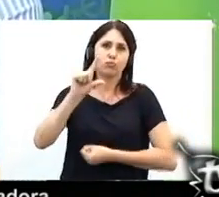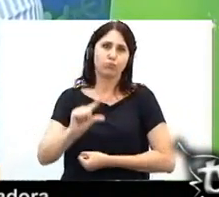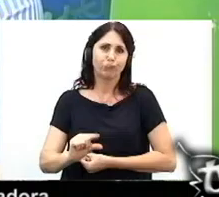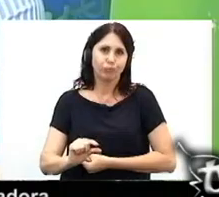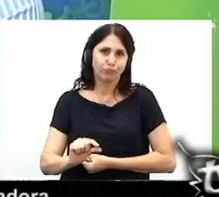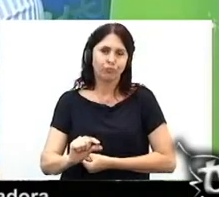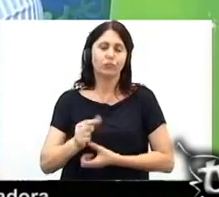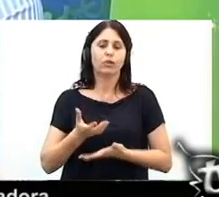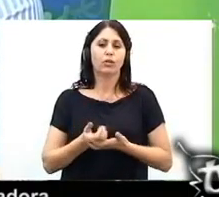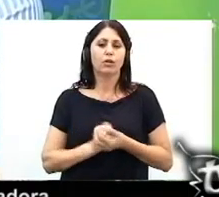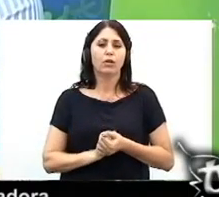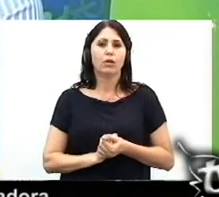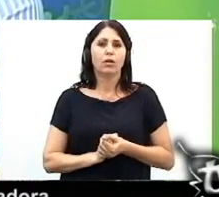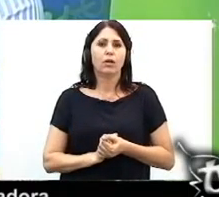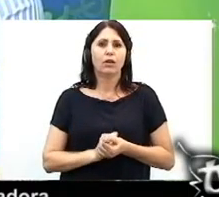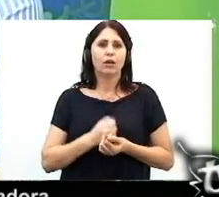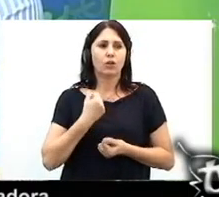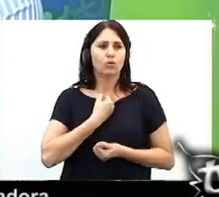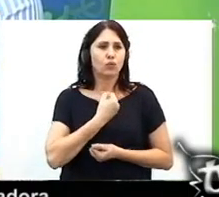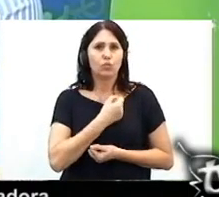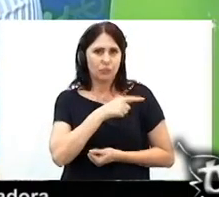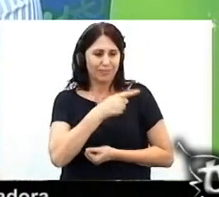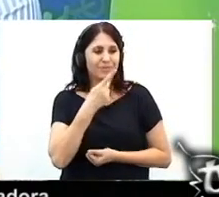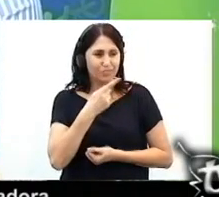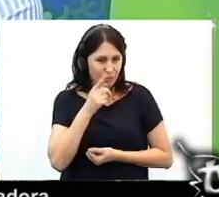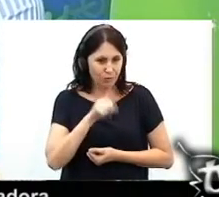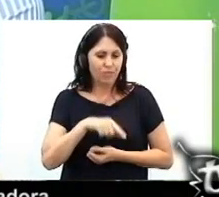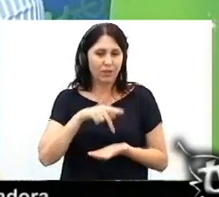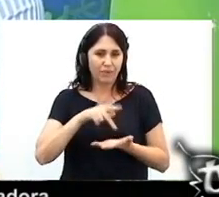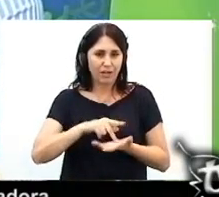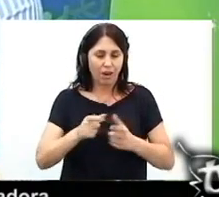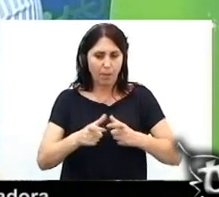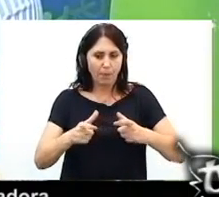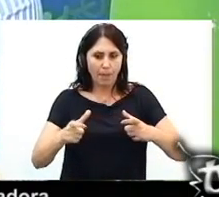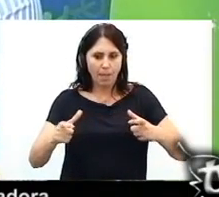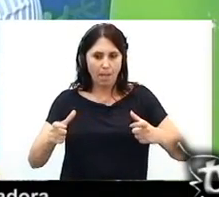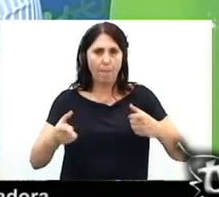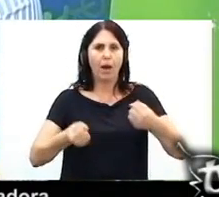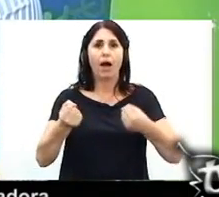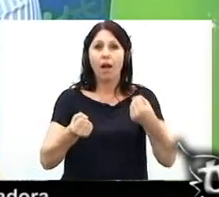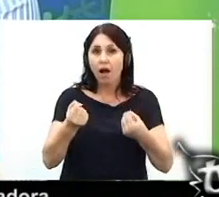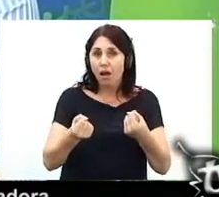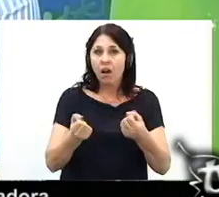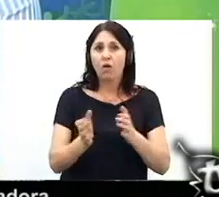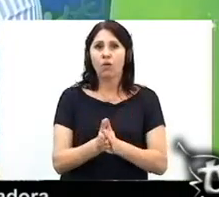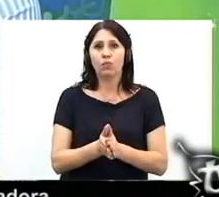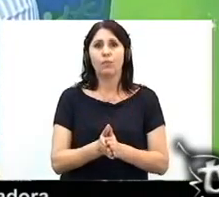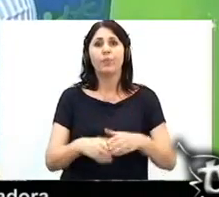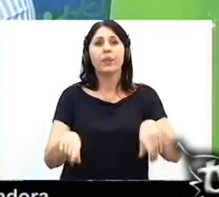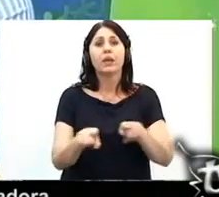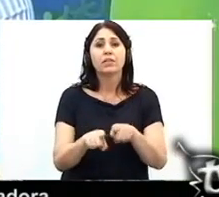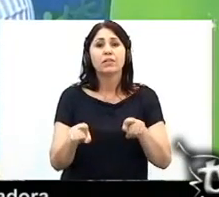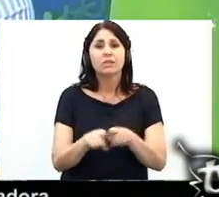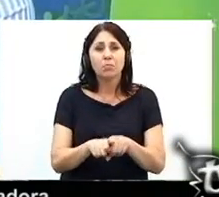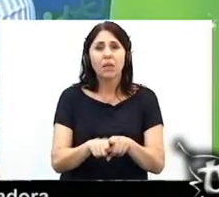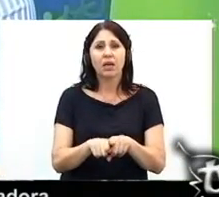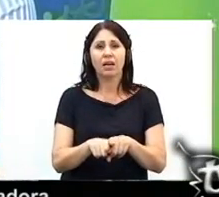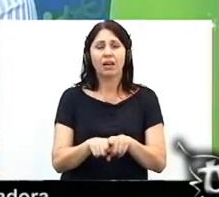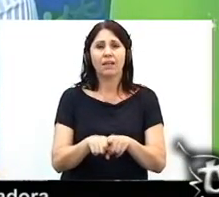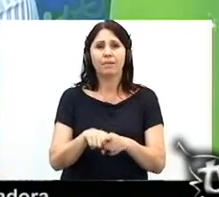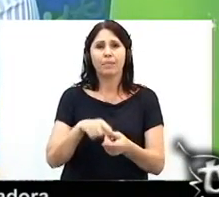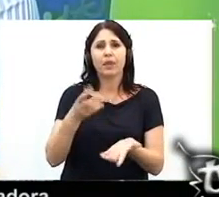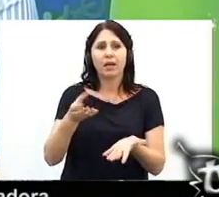complexo, que é para olhar um pouco para o contexto brasileiro dos últimos anos, a questão do IPI reduzido, a questão, né,